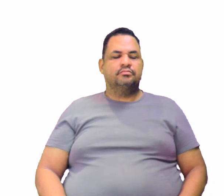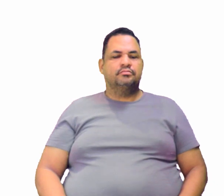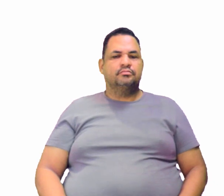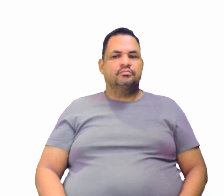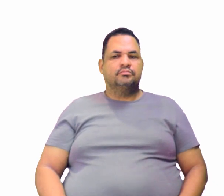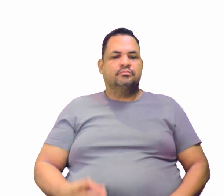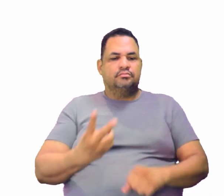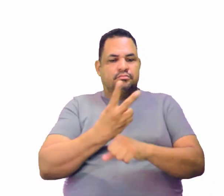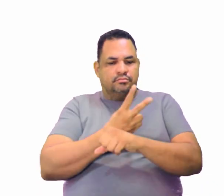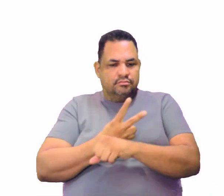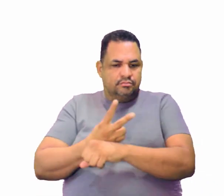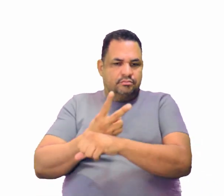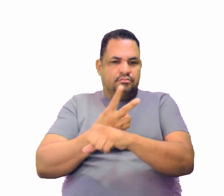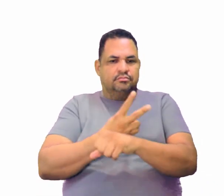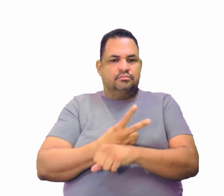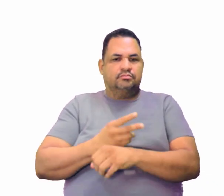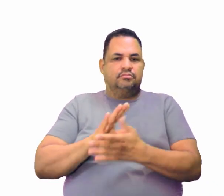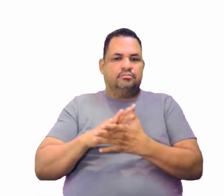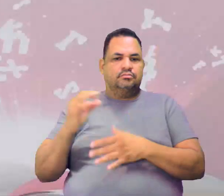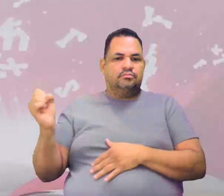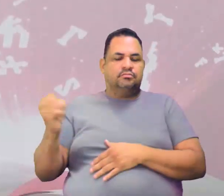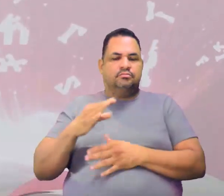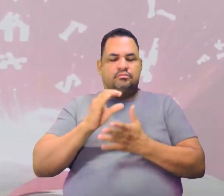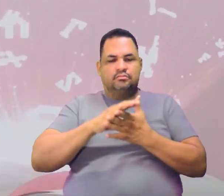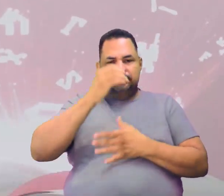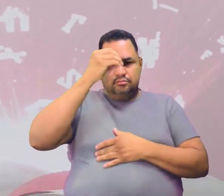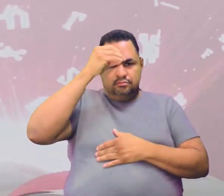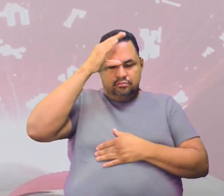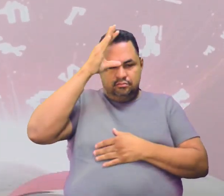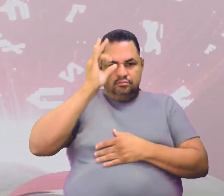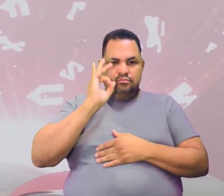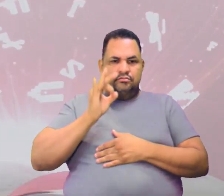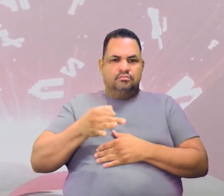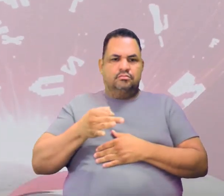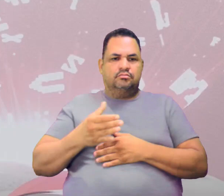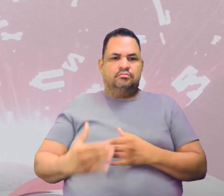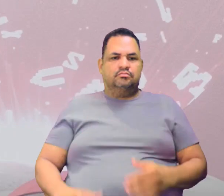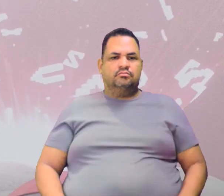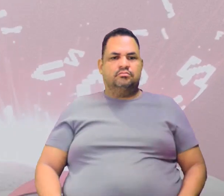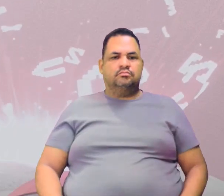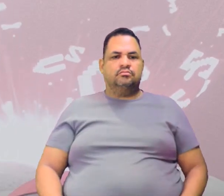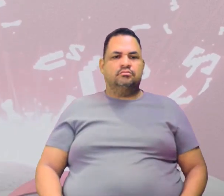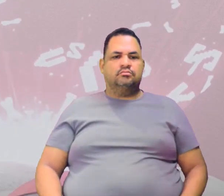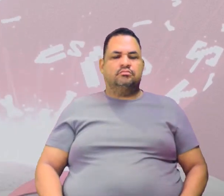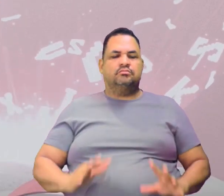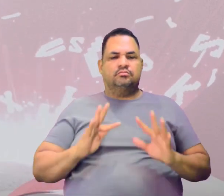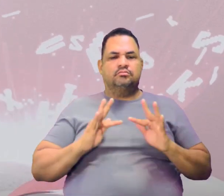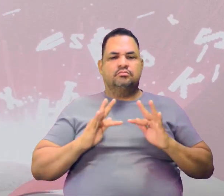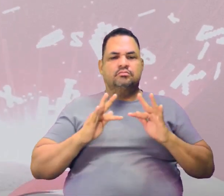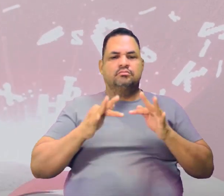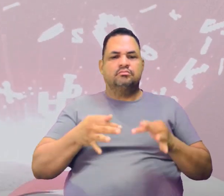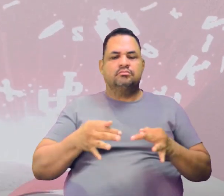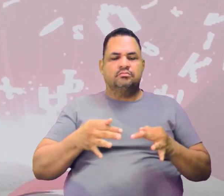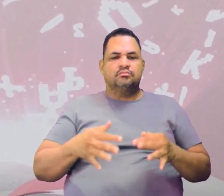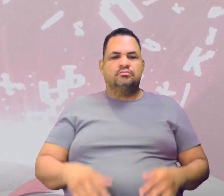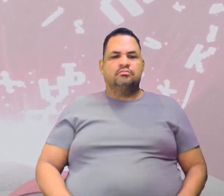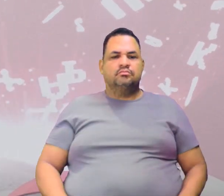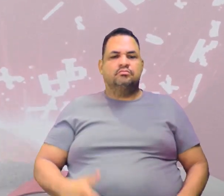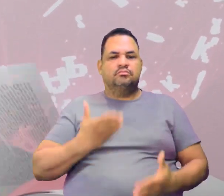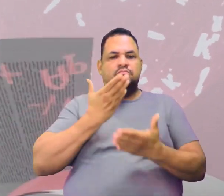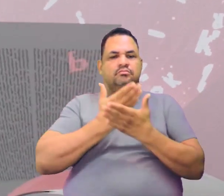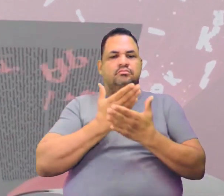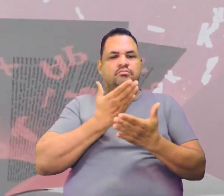busca, amadinho, de novos conhecimentos, tá certo? Então, amados, terminando aqui, finalizando a